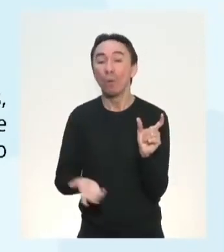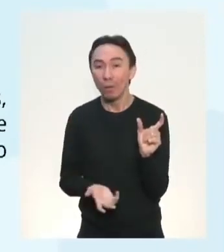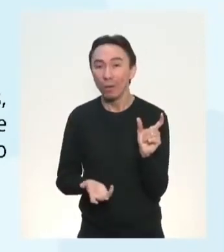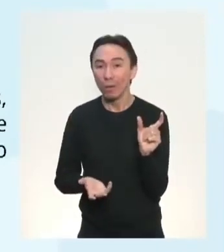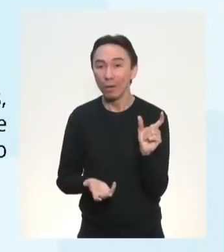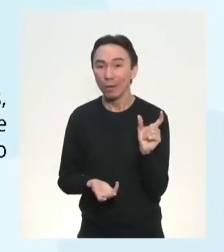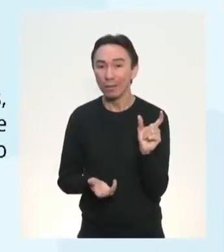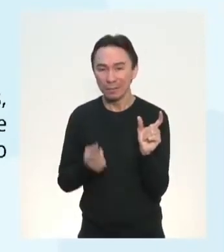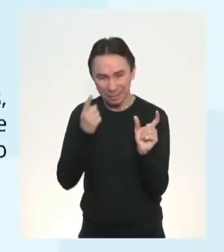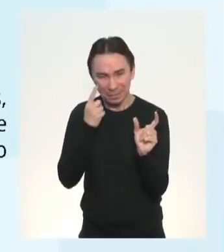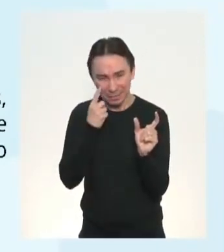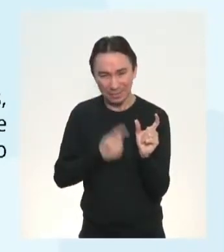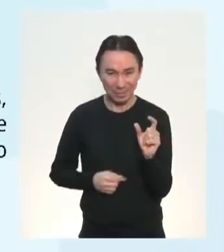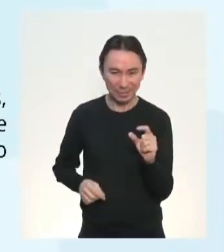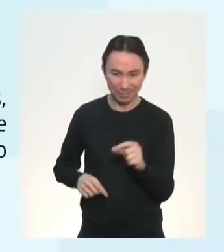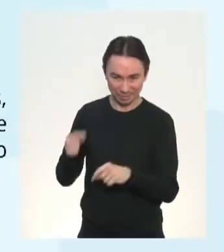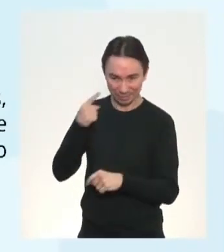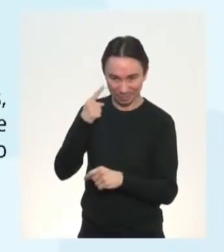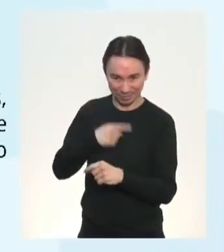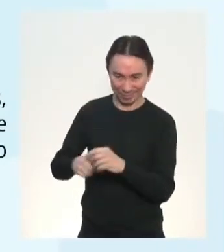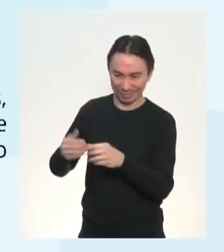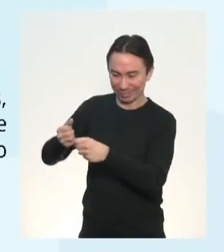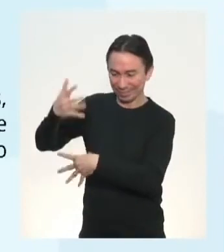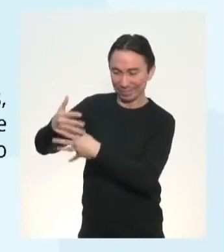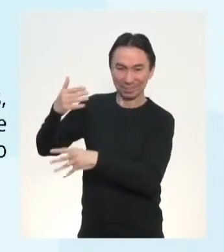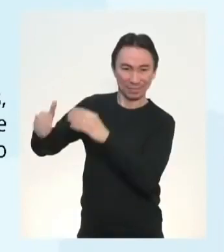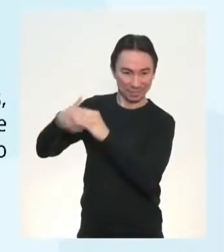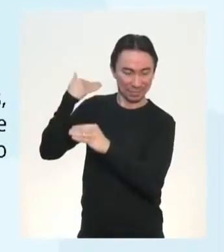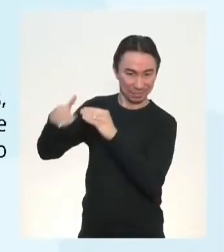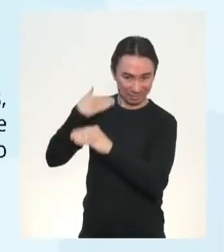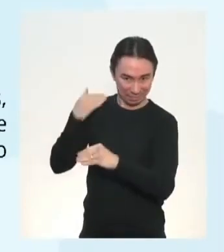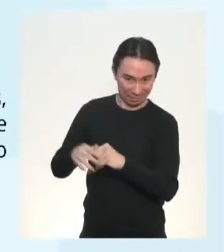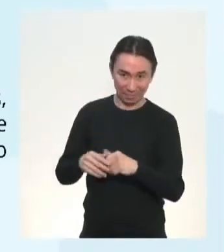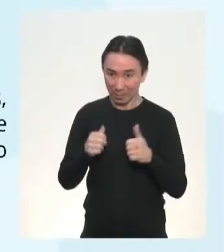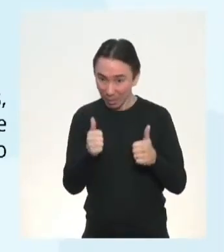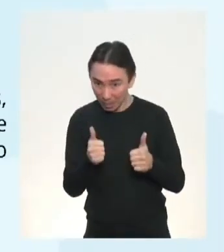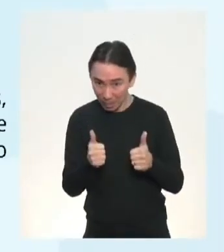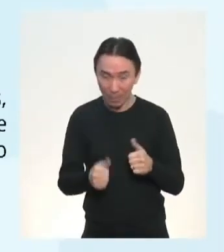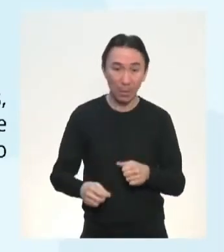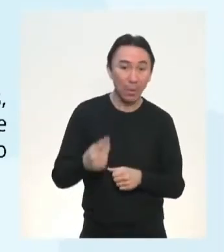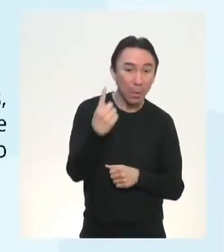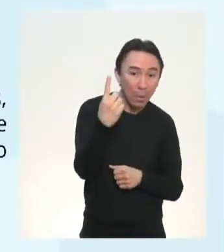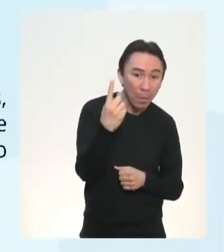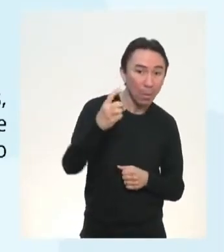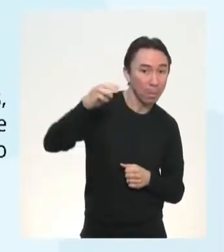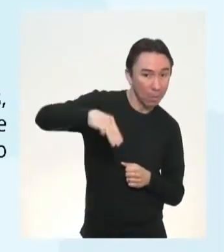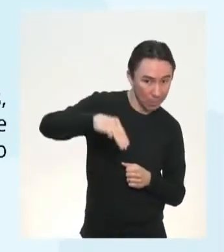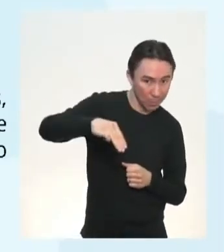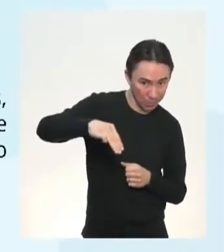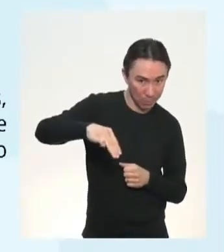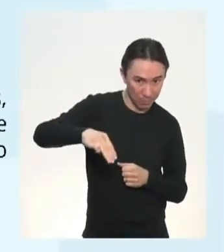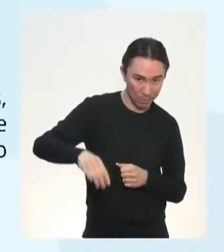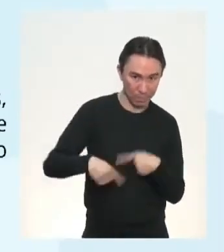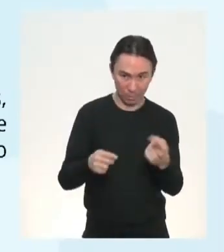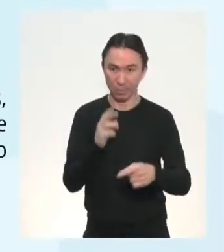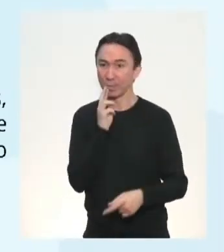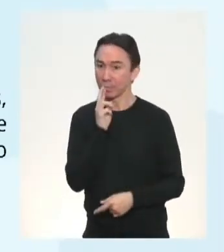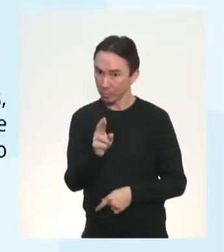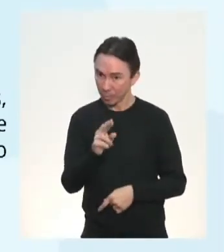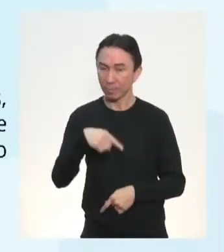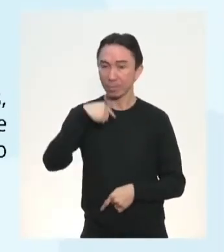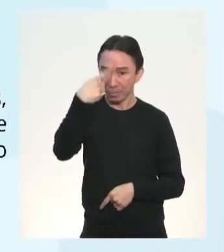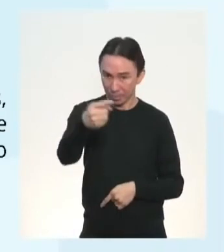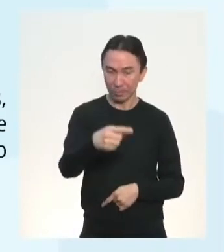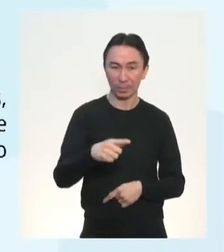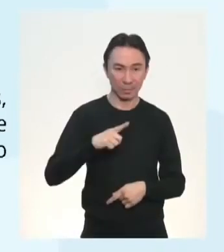caso, vocês vão escrever para a gente no chat, tá bom? Eu vou dar 1 minutinho para vocês responderem, a gente corrige e depois vamos para a próxima, tá?